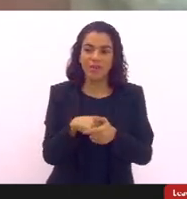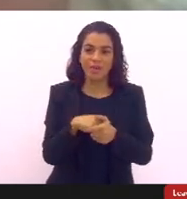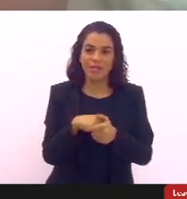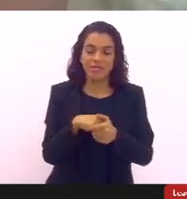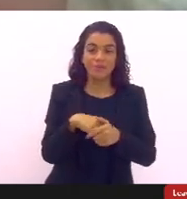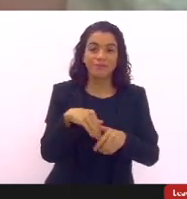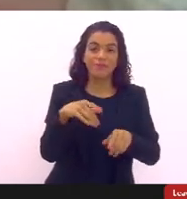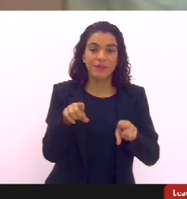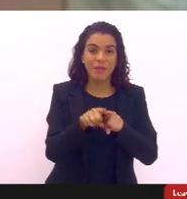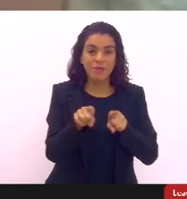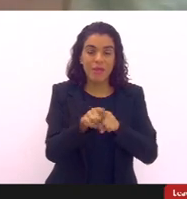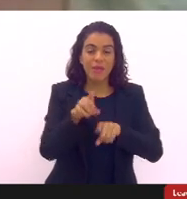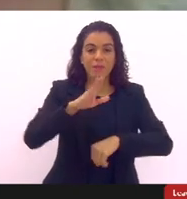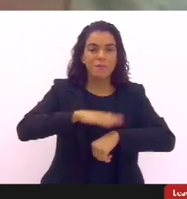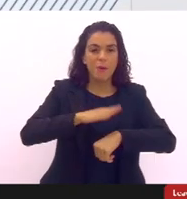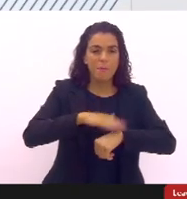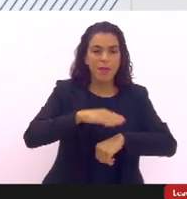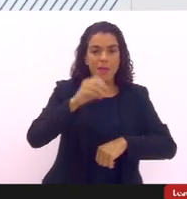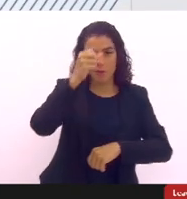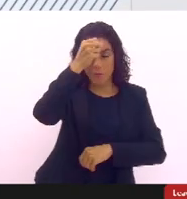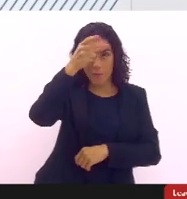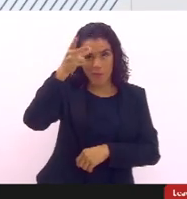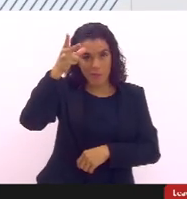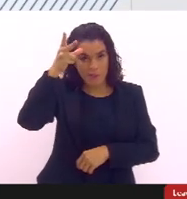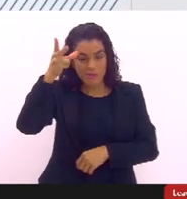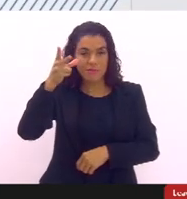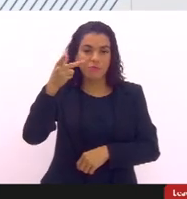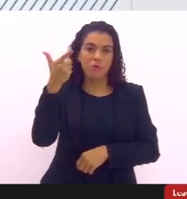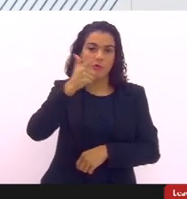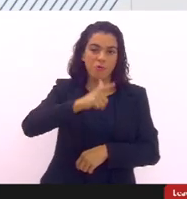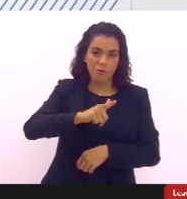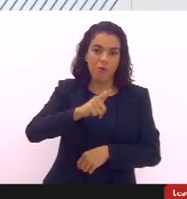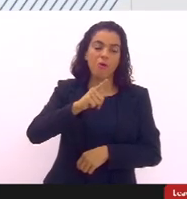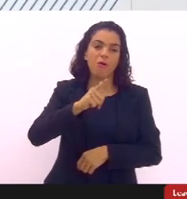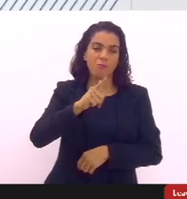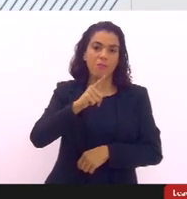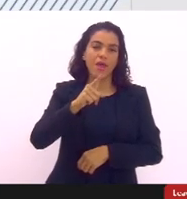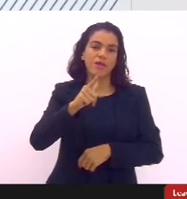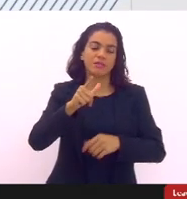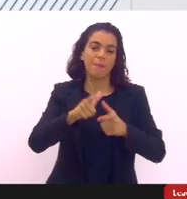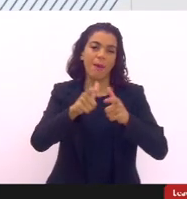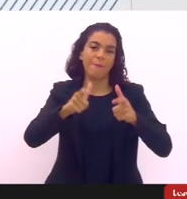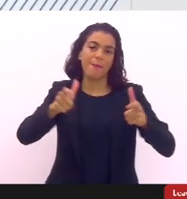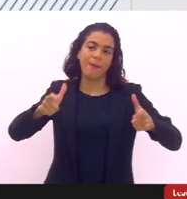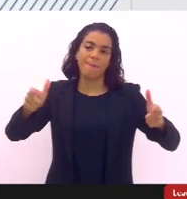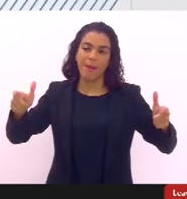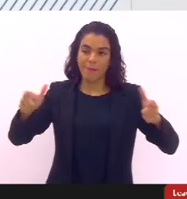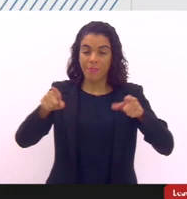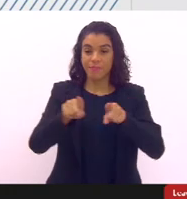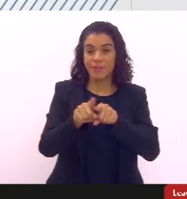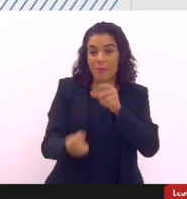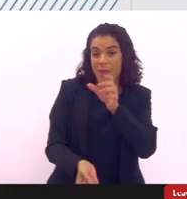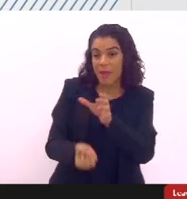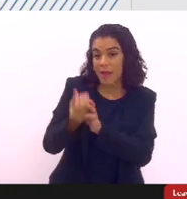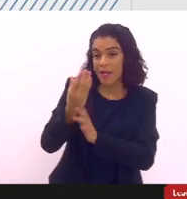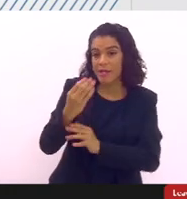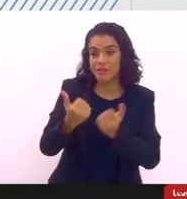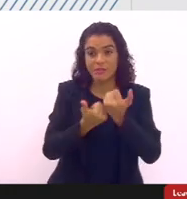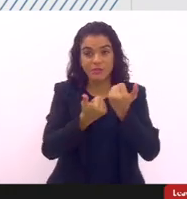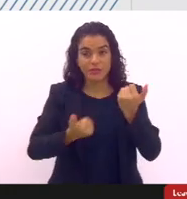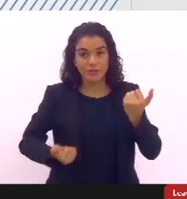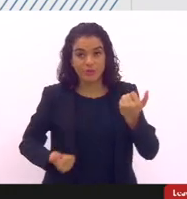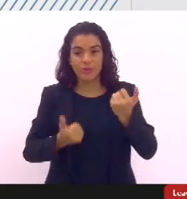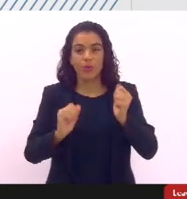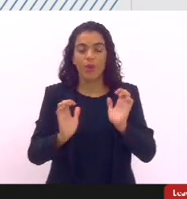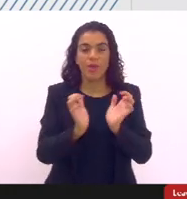APNAESP, em que momento os municípios começam a aderir, fazer uma adesão nacional, e a criação da superintendência com